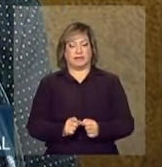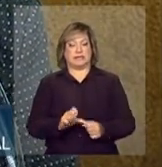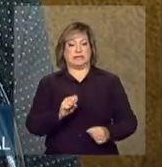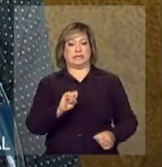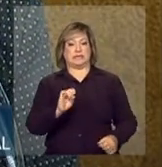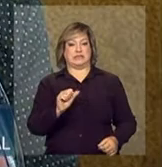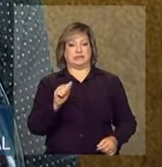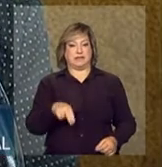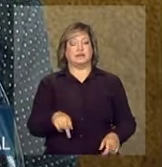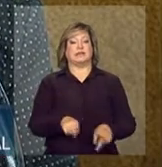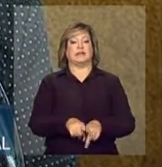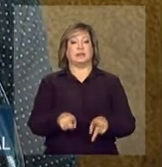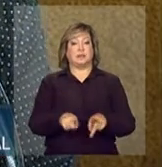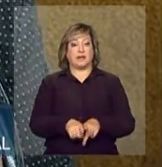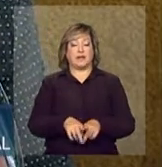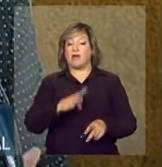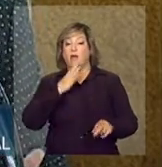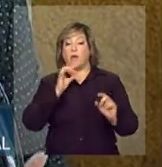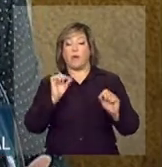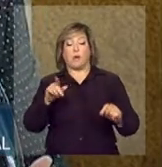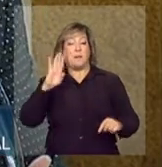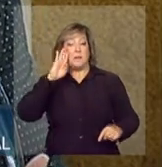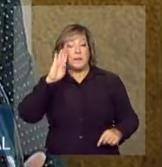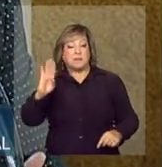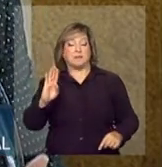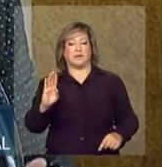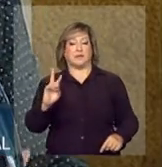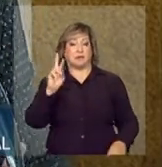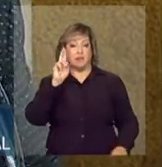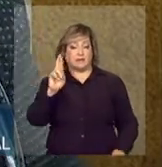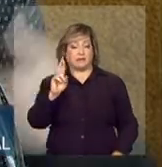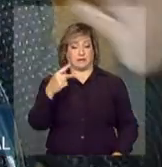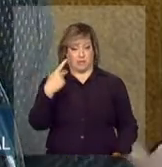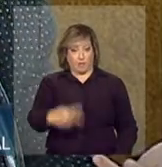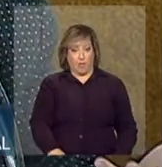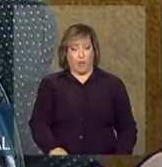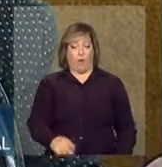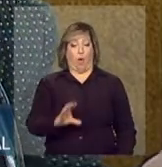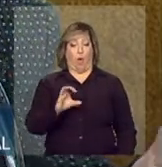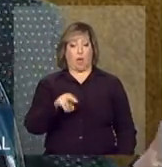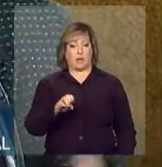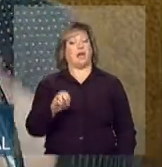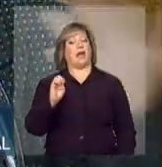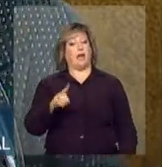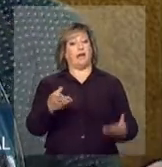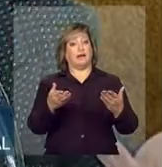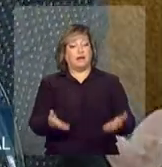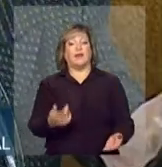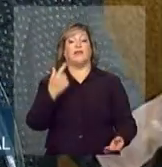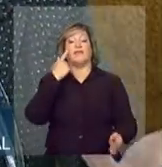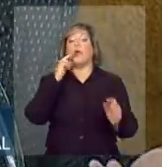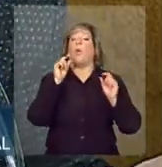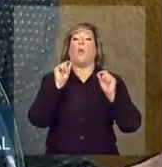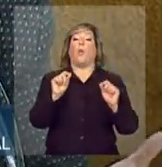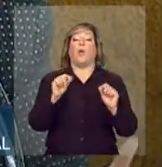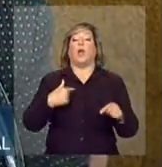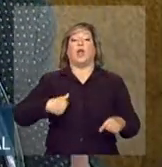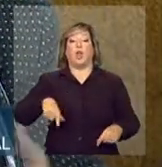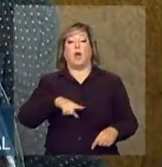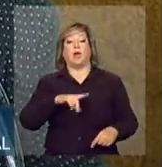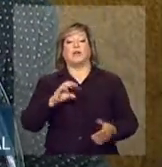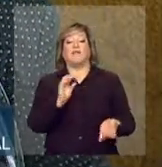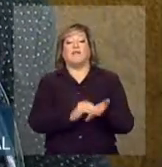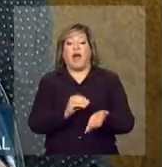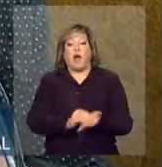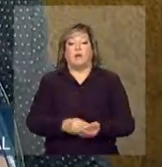CISAM, reconhecendo que eu acho que talvez o principal papel do Conselho seja esse mesmo, né? Levantar o que, que nós ainda continuamos tendo de